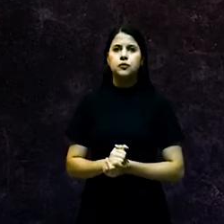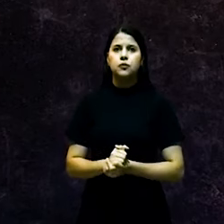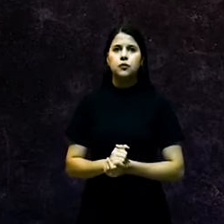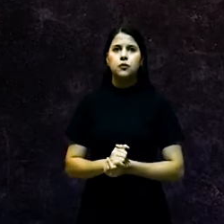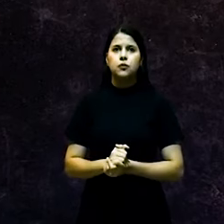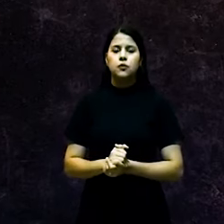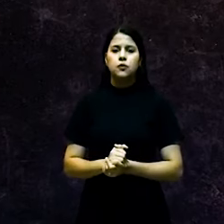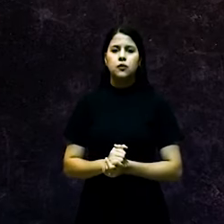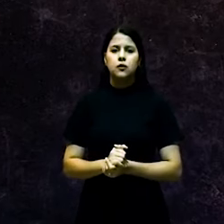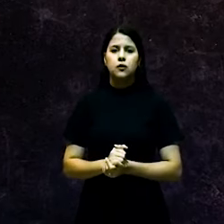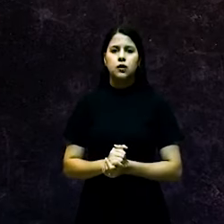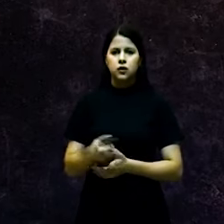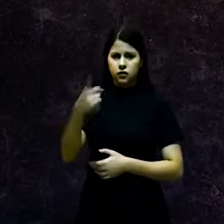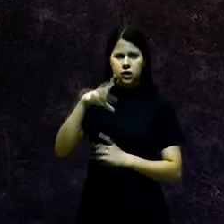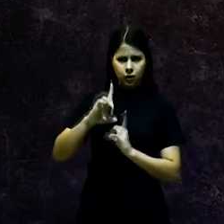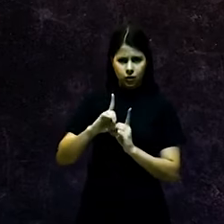Se você encontrou, diz amém.